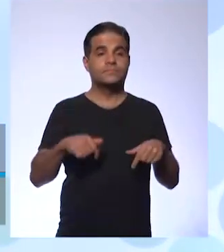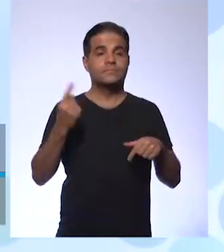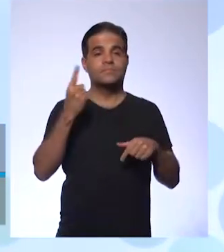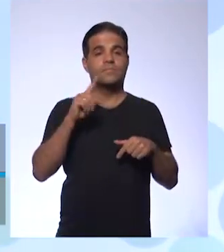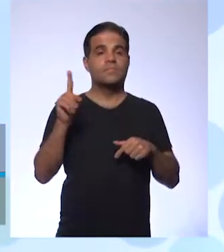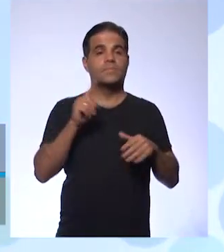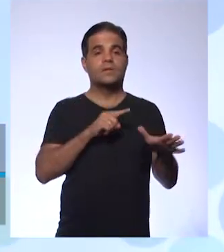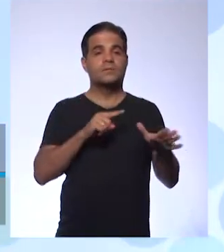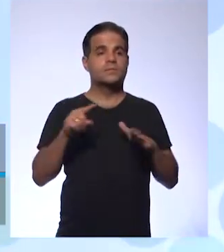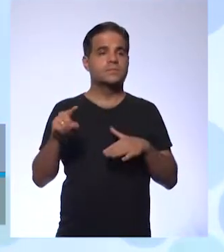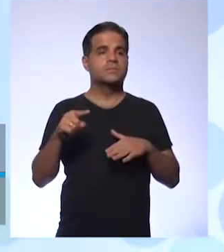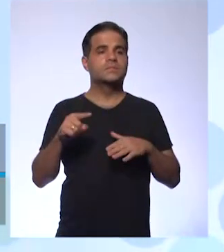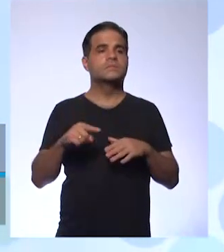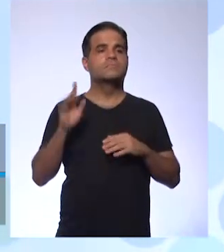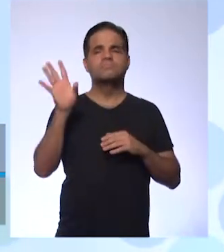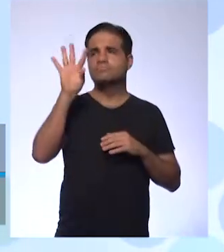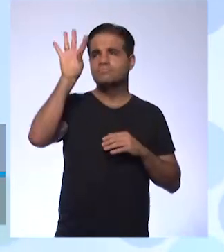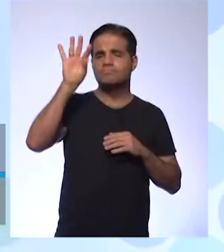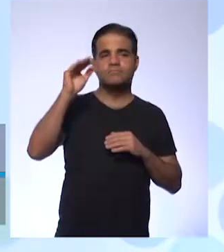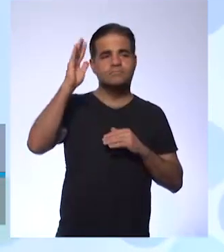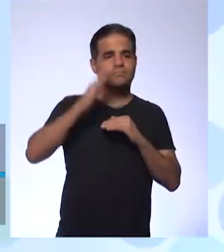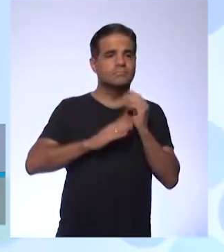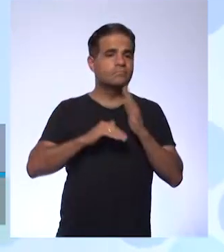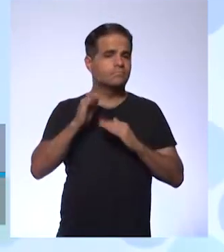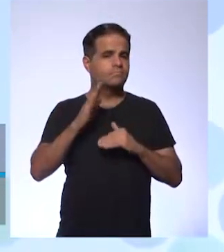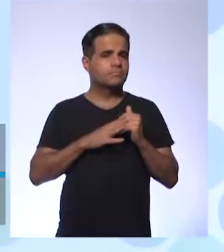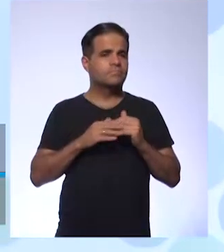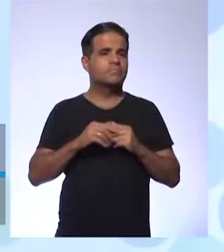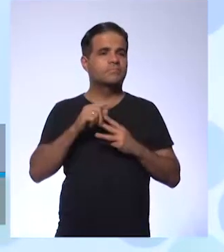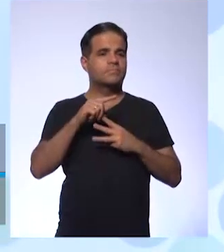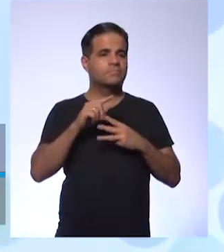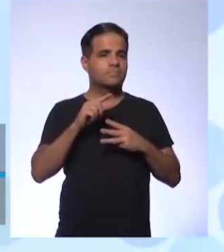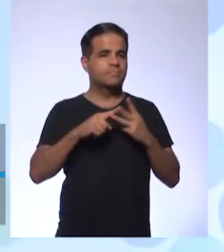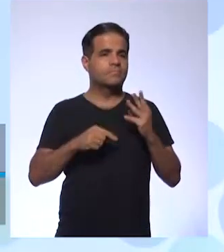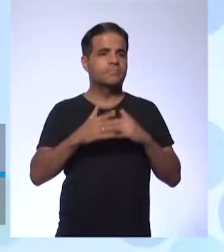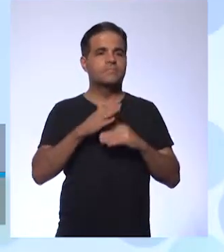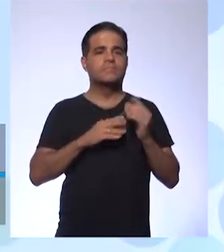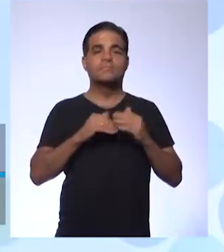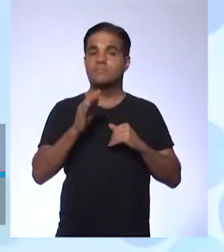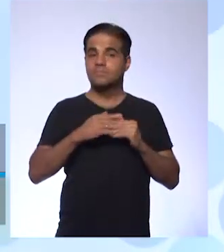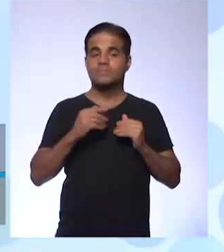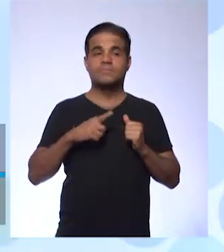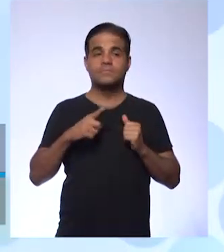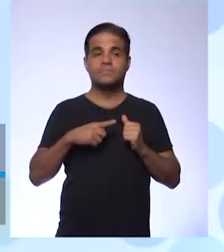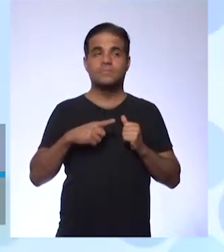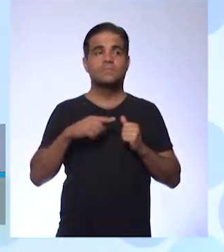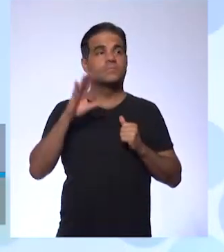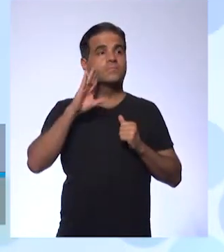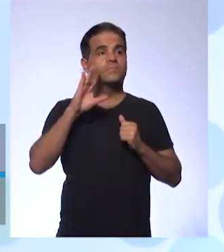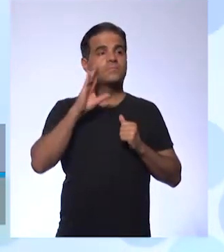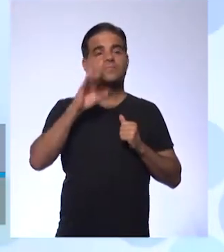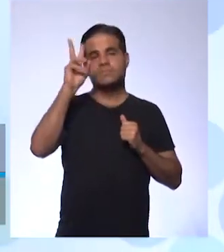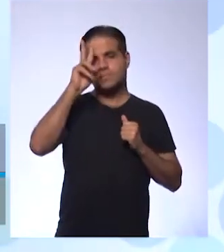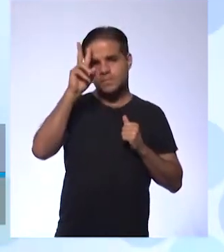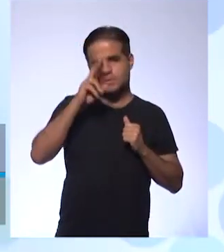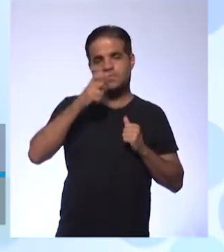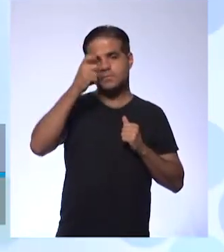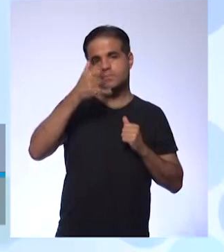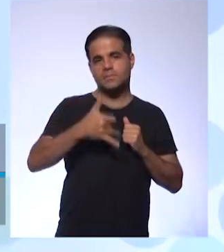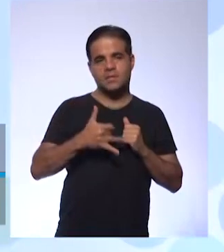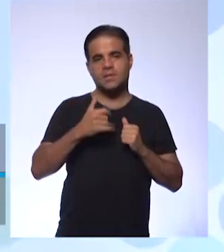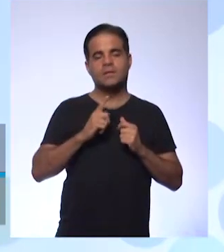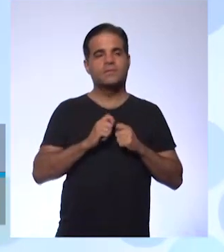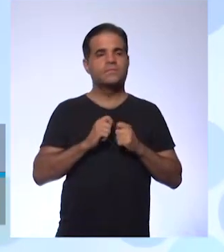última semana daquela matriz de habilidades, aquelas 3 habilidades que eu tinha. E olha só que legal. Lembra que eu estava dizendo que eu